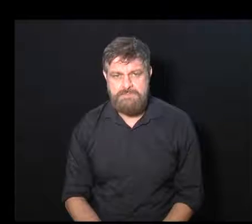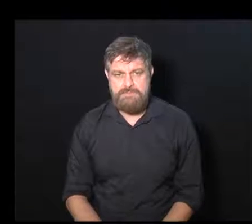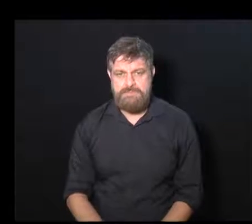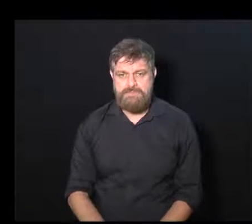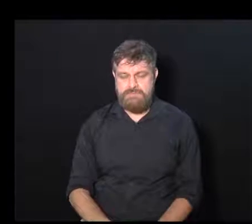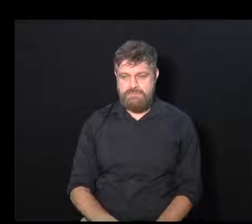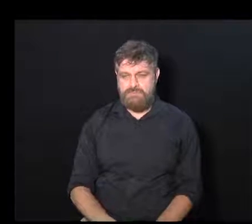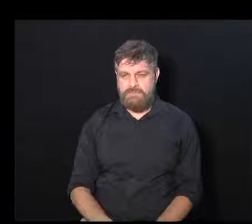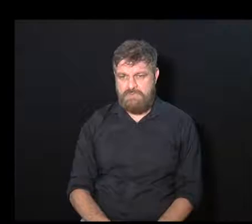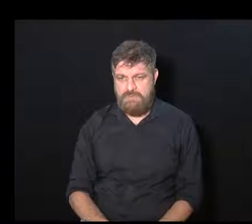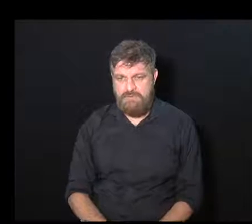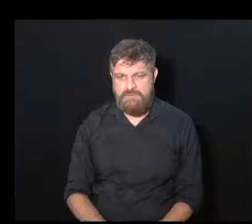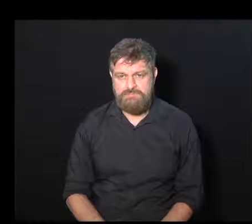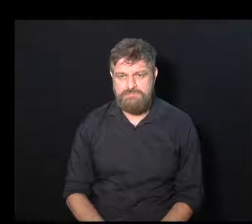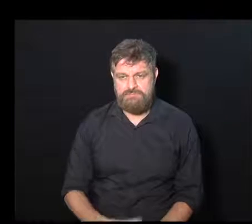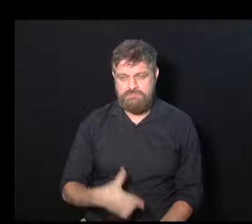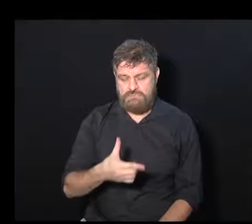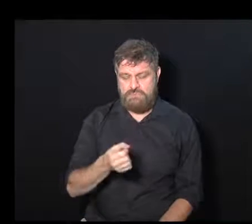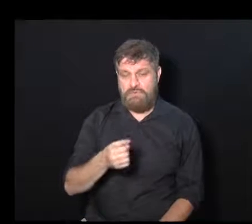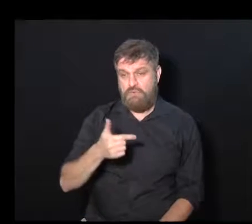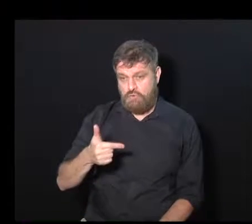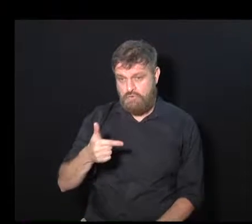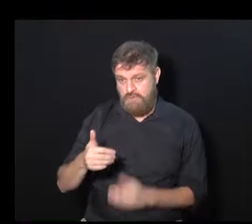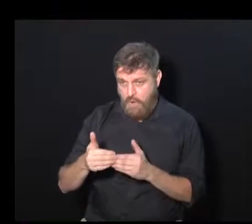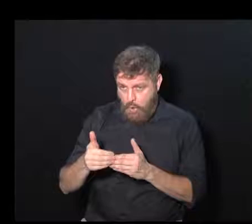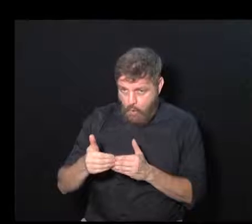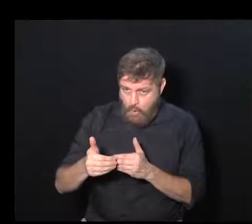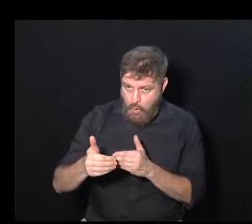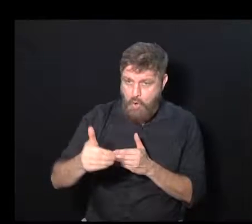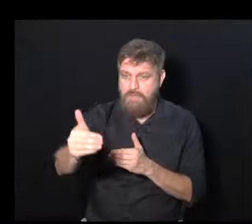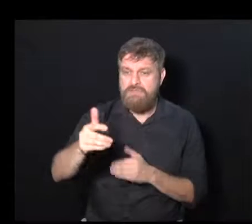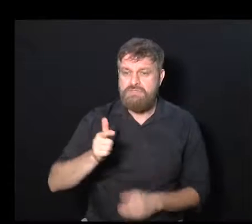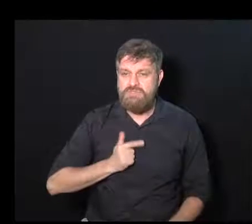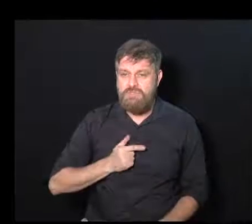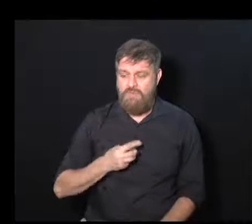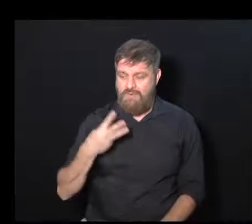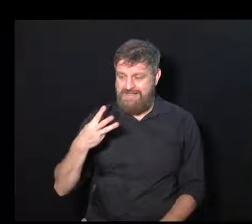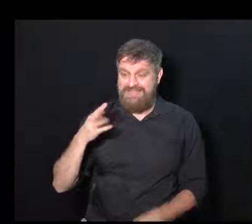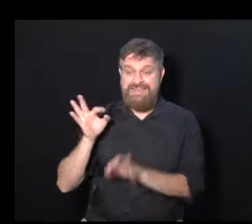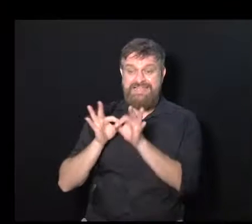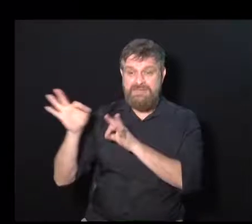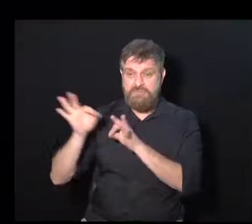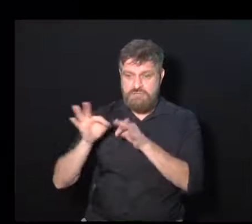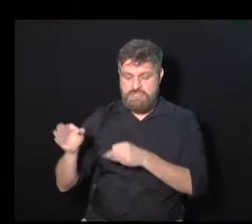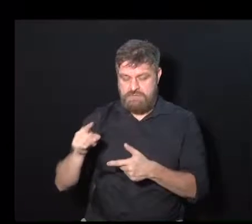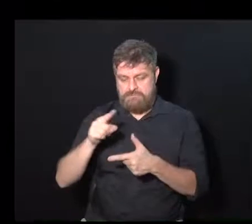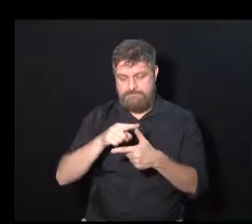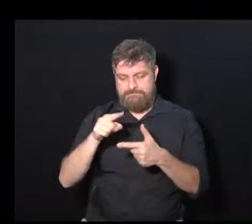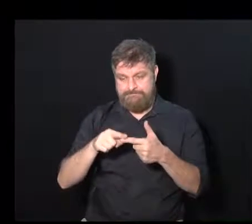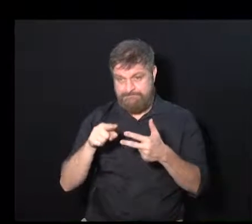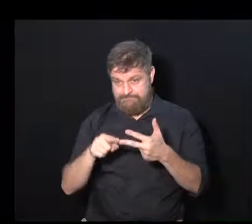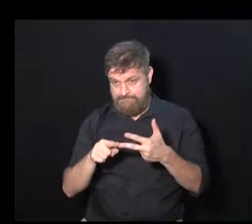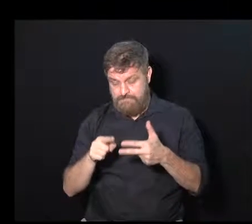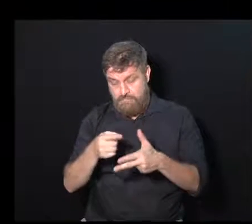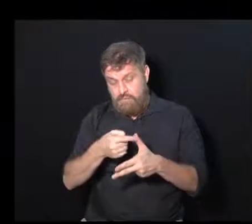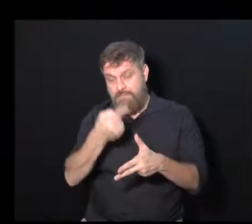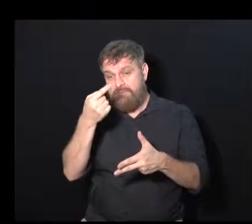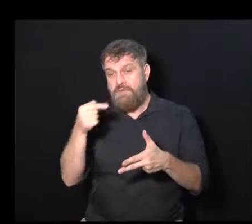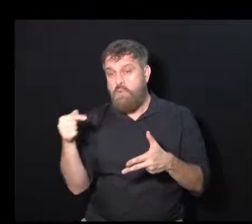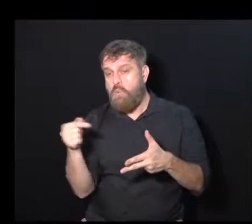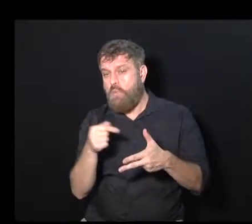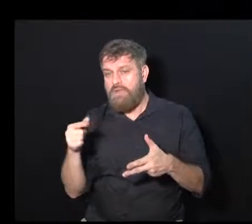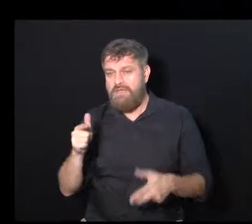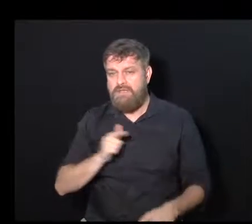Então, em 2002, iniciou-se também 3 projetos. Um dos projetos era o